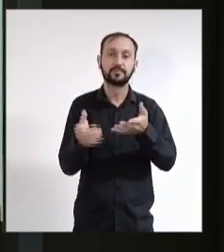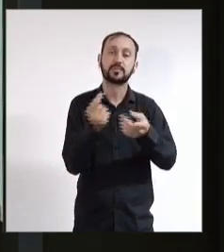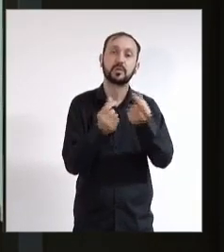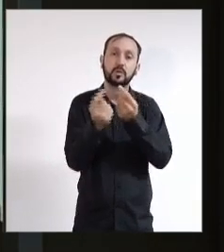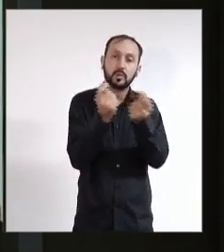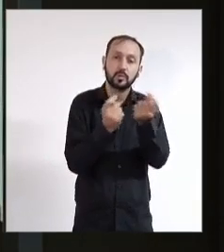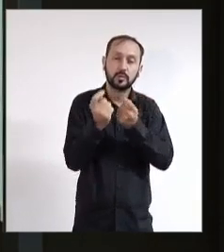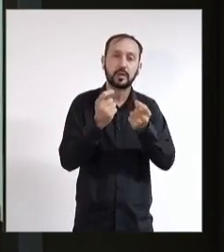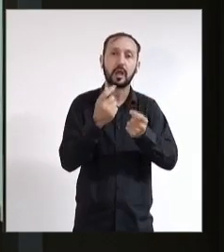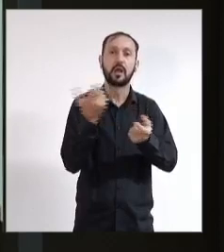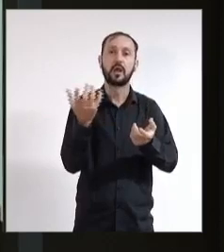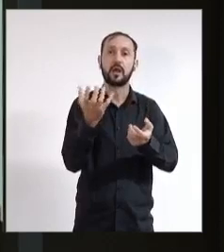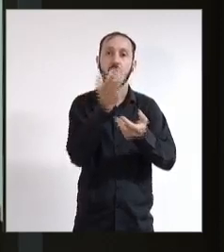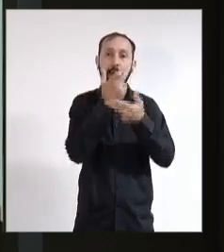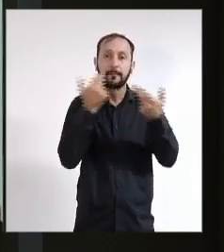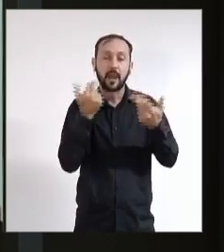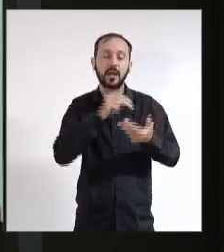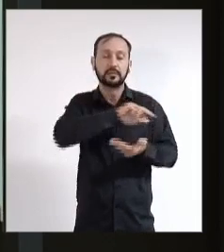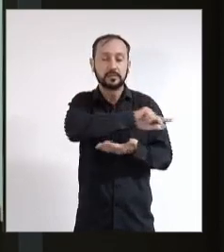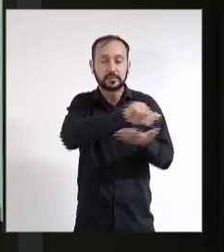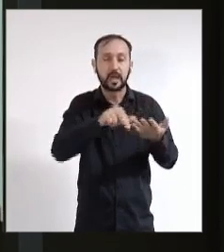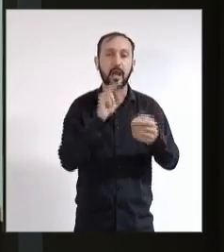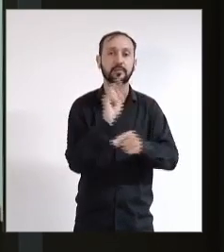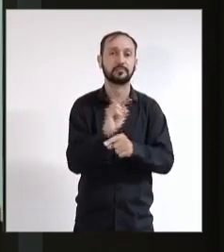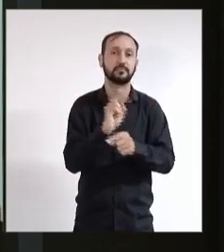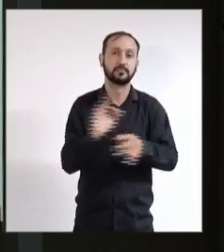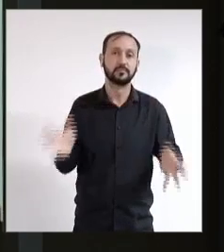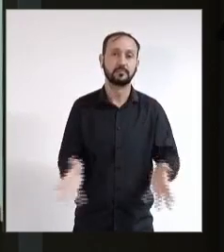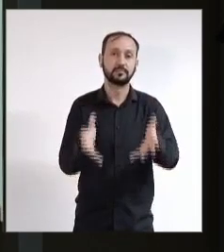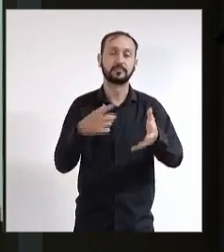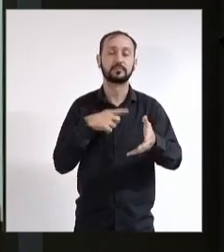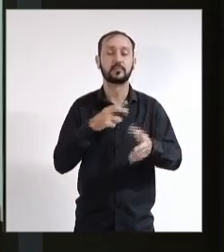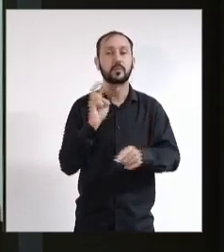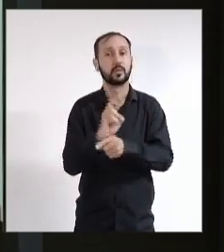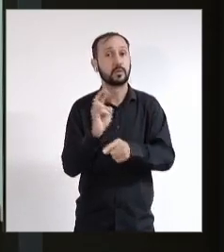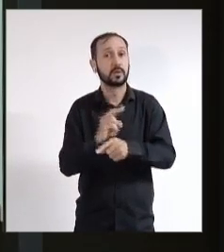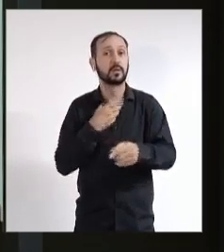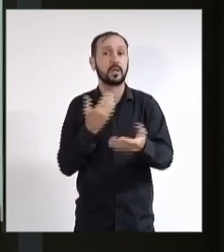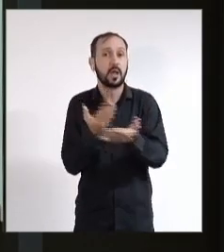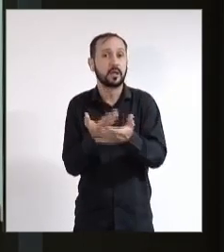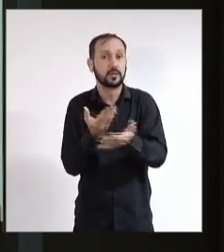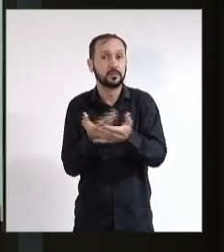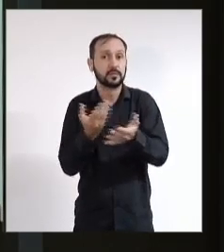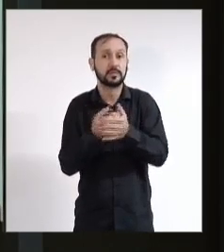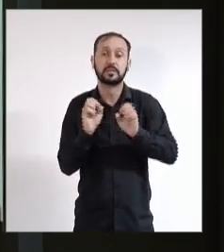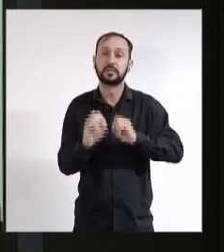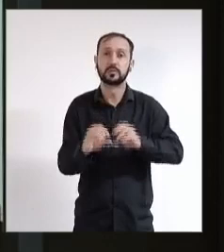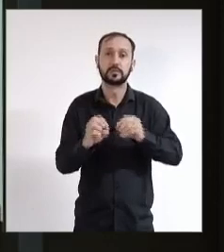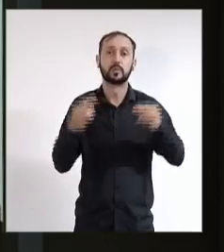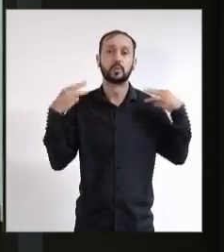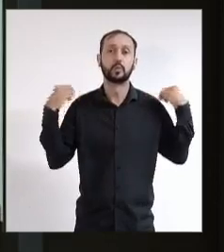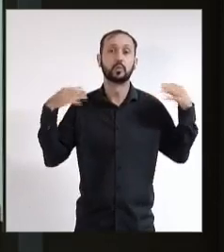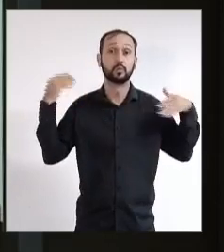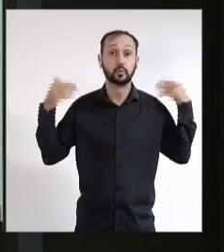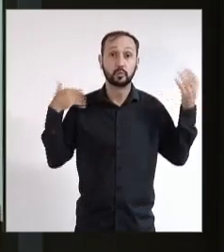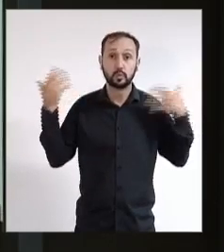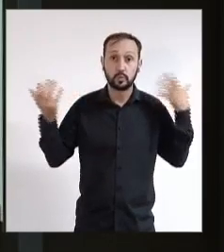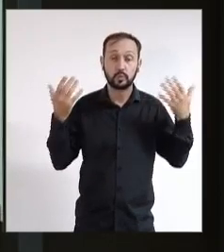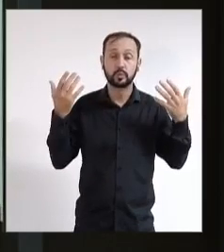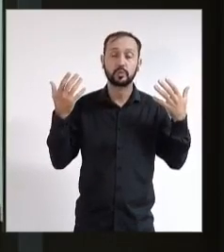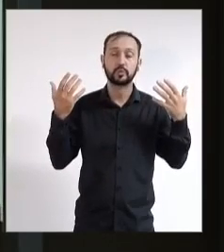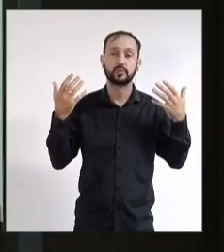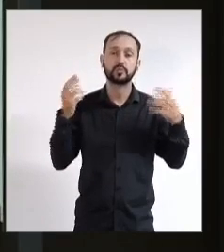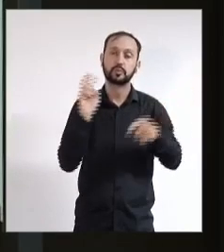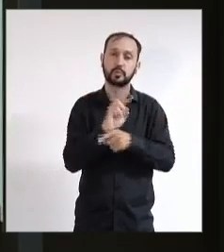toda a diversidade biológica favorecer as condições de promover a educação e interpretação ambiental turismo ecológico em si